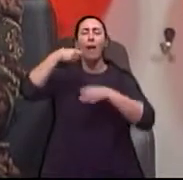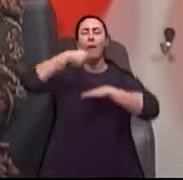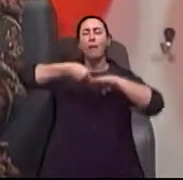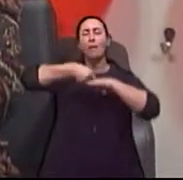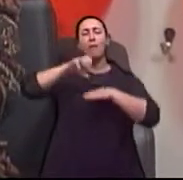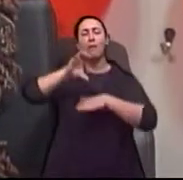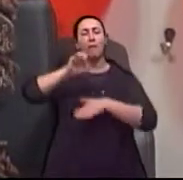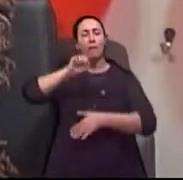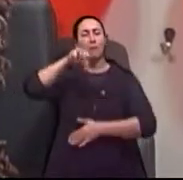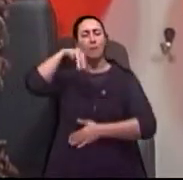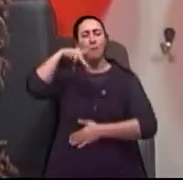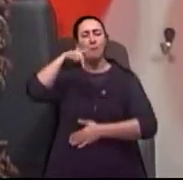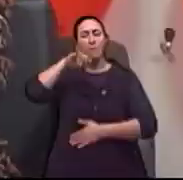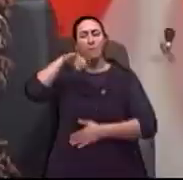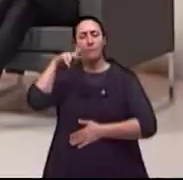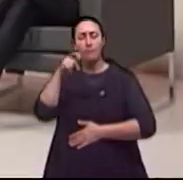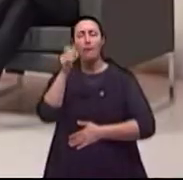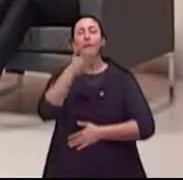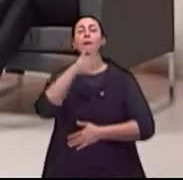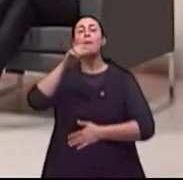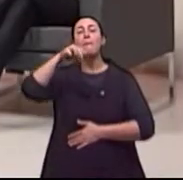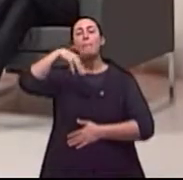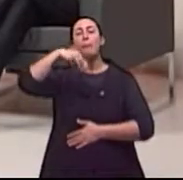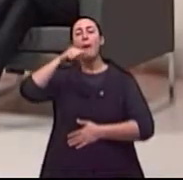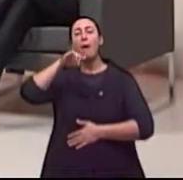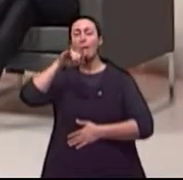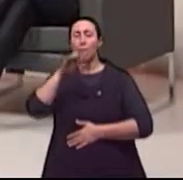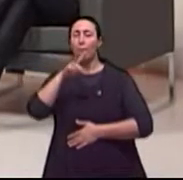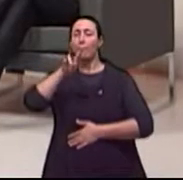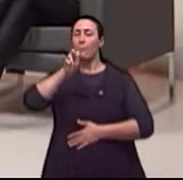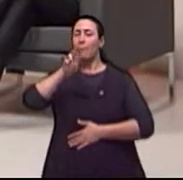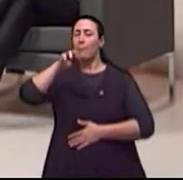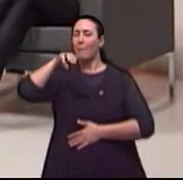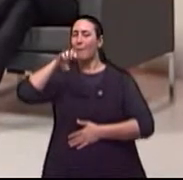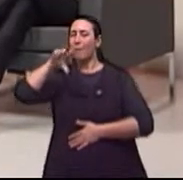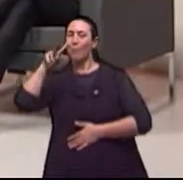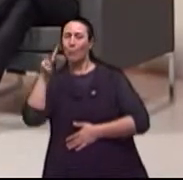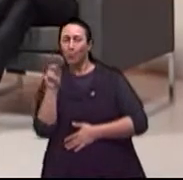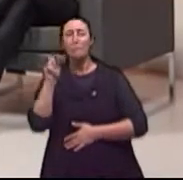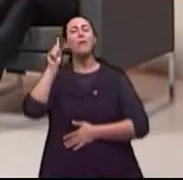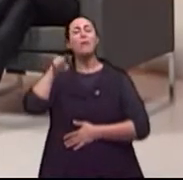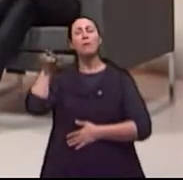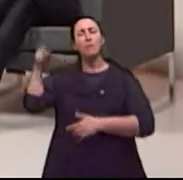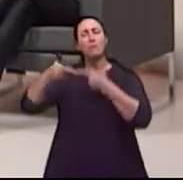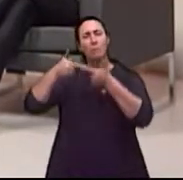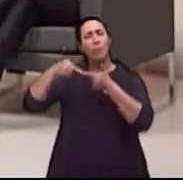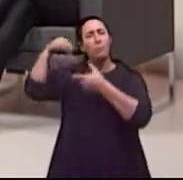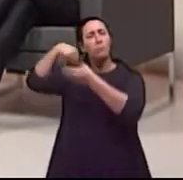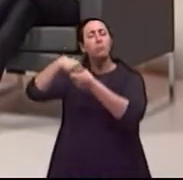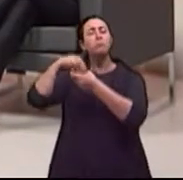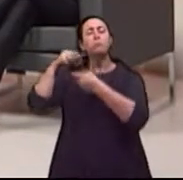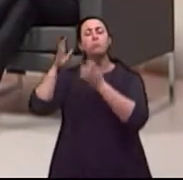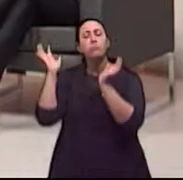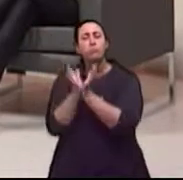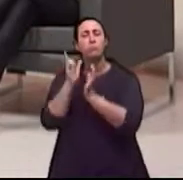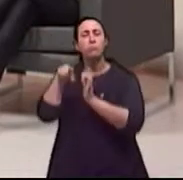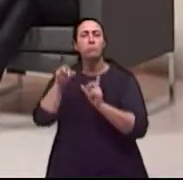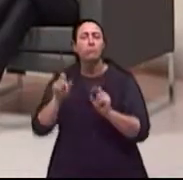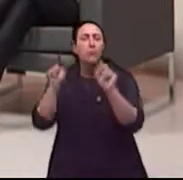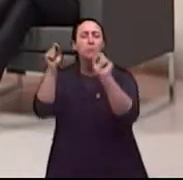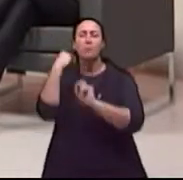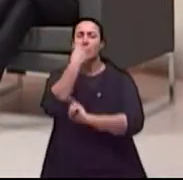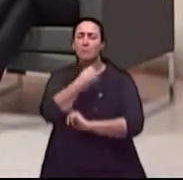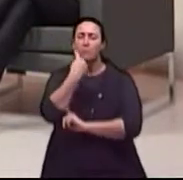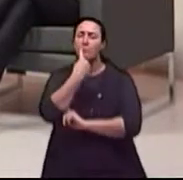boca Doutor é um prazer lhe ter no Viva Bem para que a gente traga muitos esclarecimentos para as pessoas né que tiveram